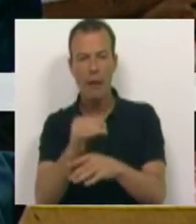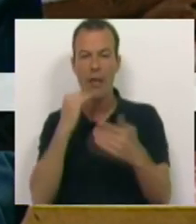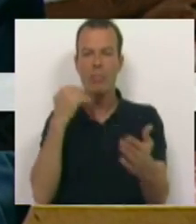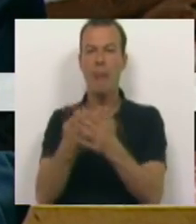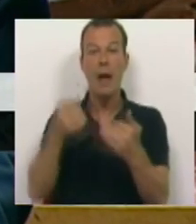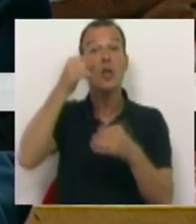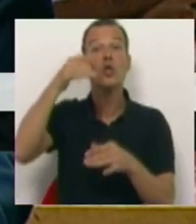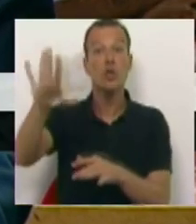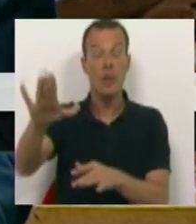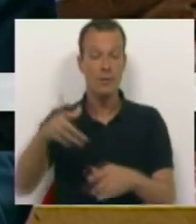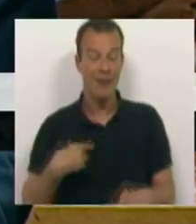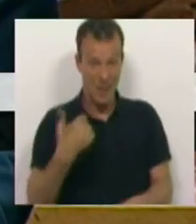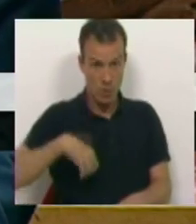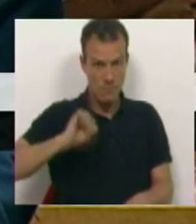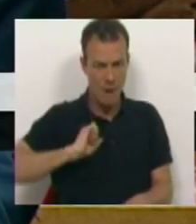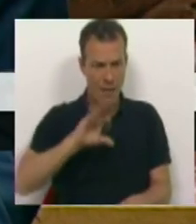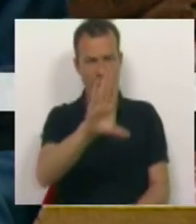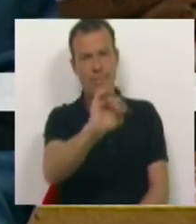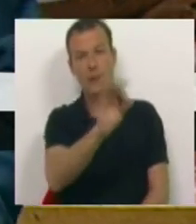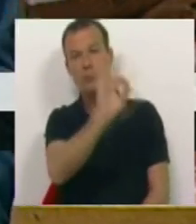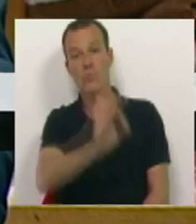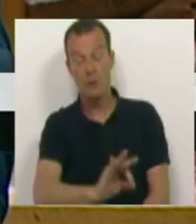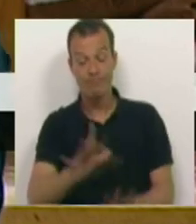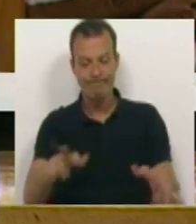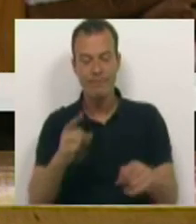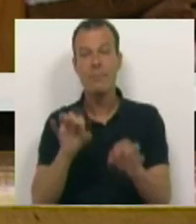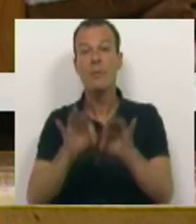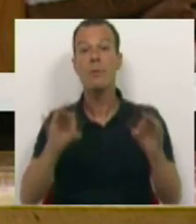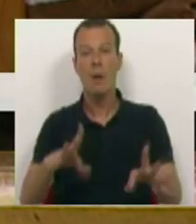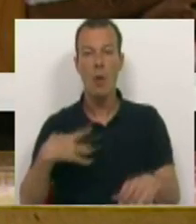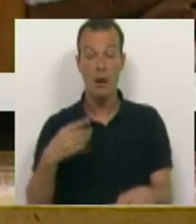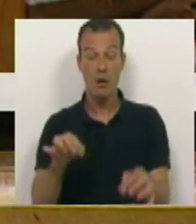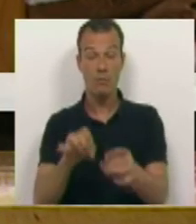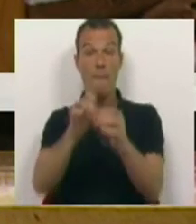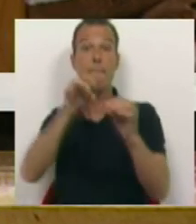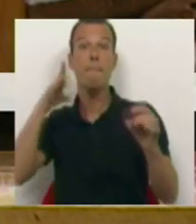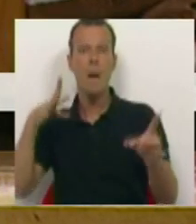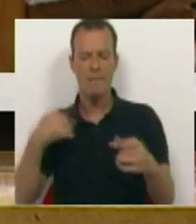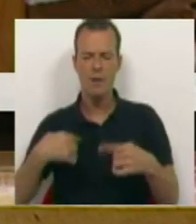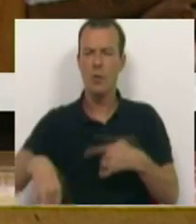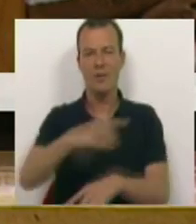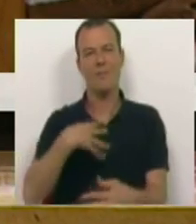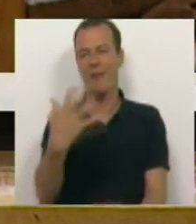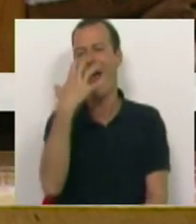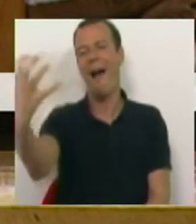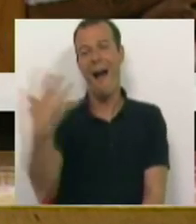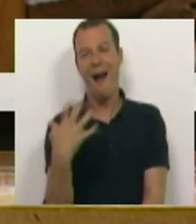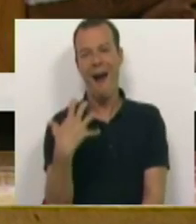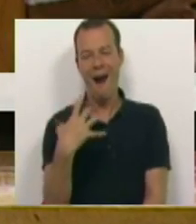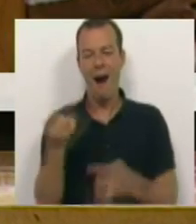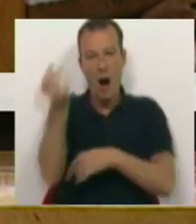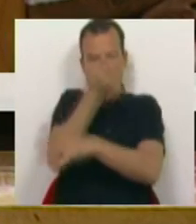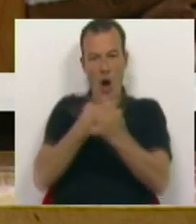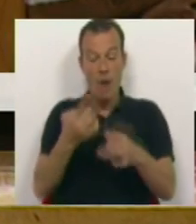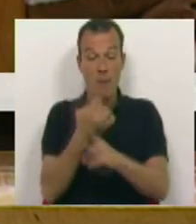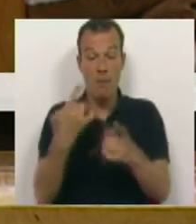estrangeiras. Em Espanha são 10%. Como já sucedeu no caso Banif, seremos a chacota da Europa, porque